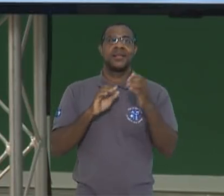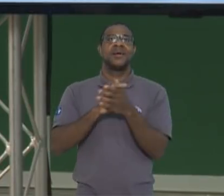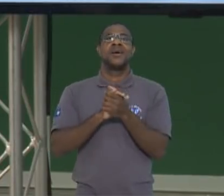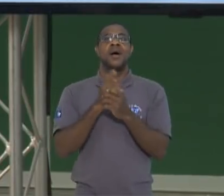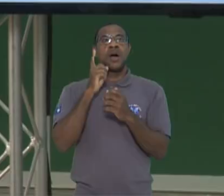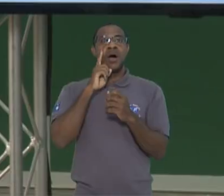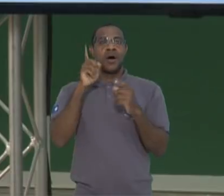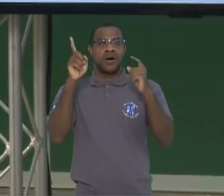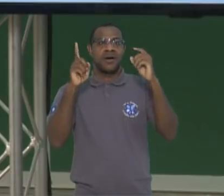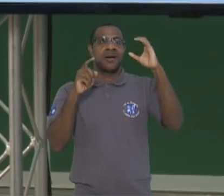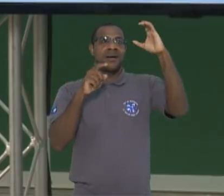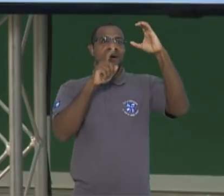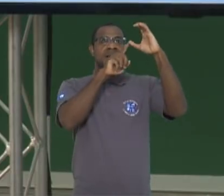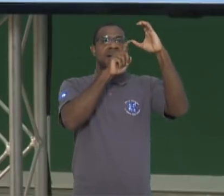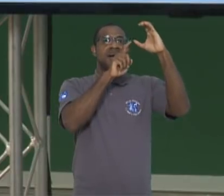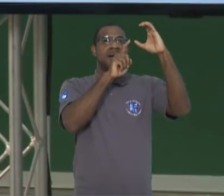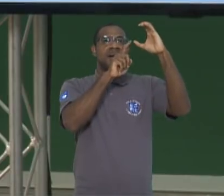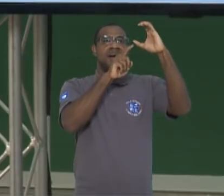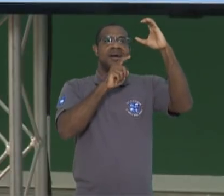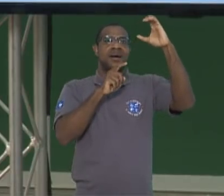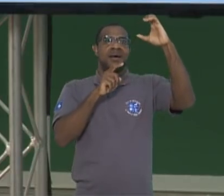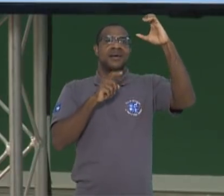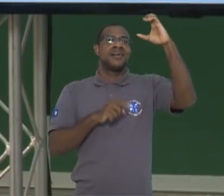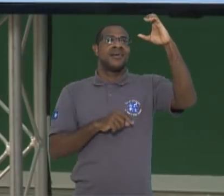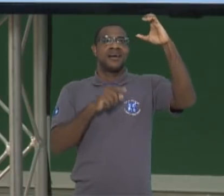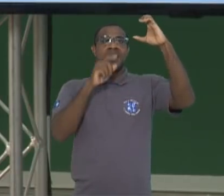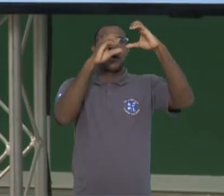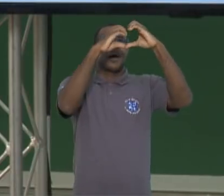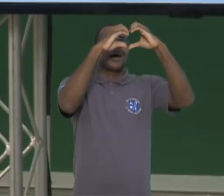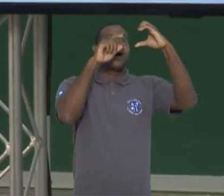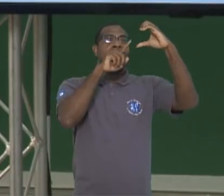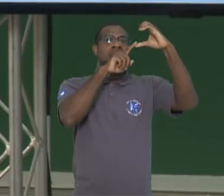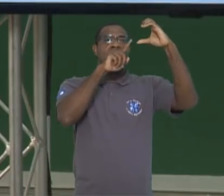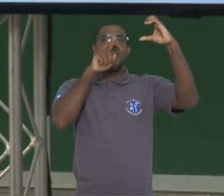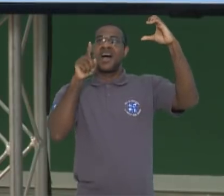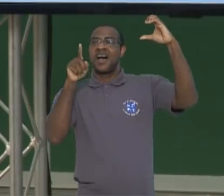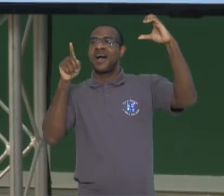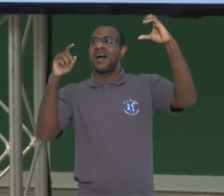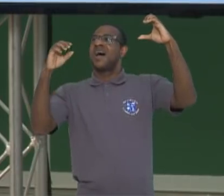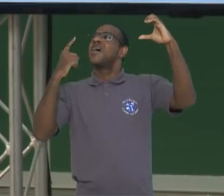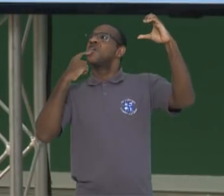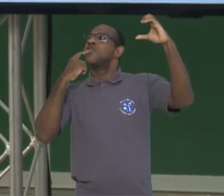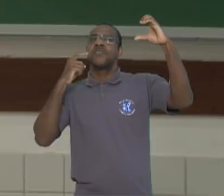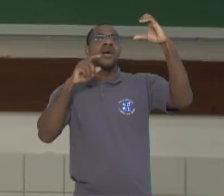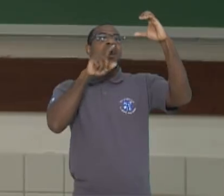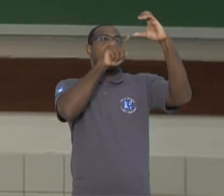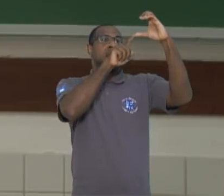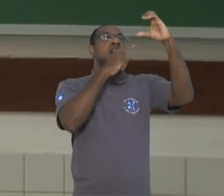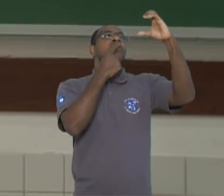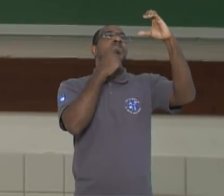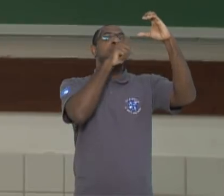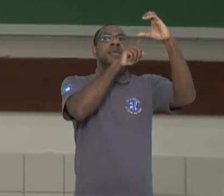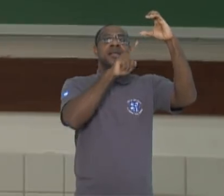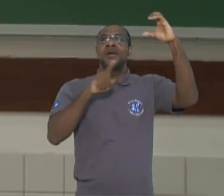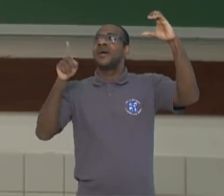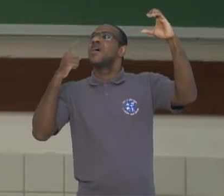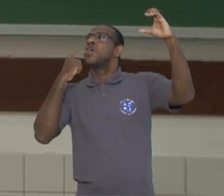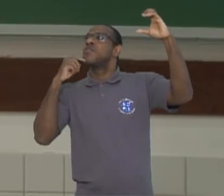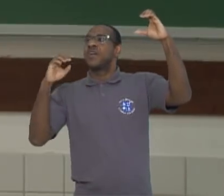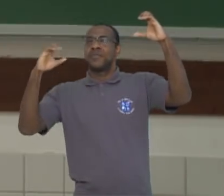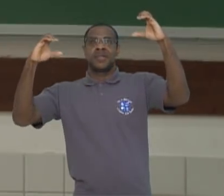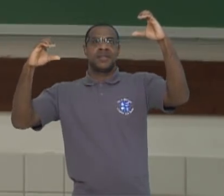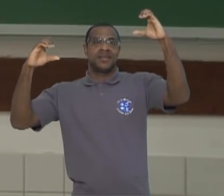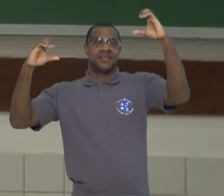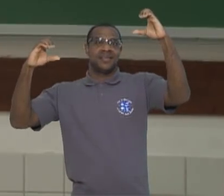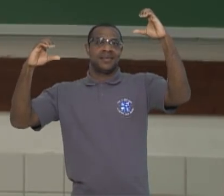apresentando, né? Itinerante, mambembe, enfim, né? A arte que viaja para se apresentar, os artistas que viajam, tá? Então, tá